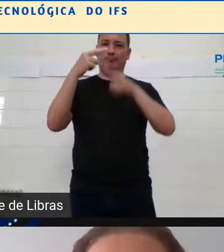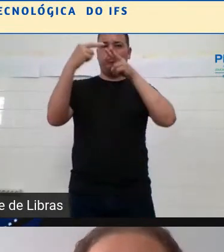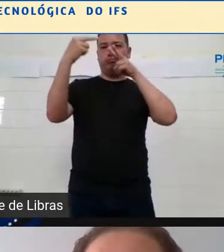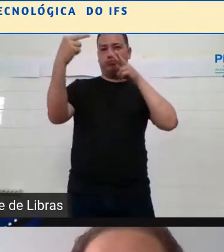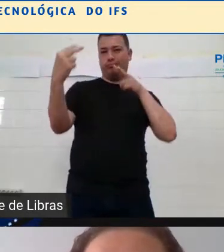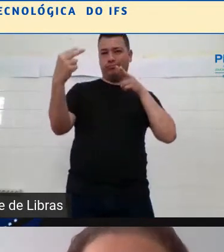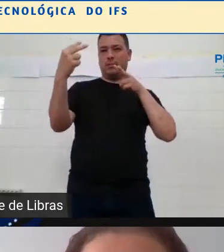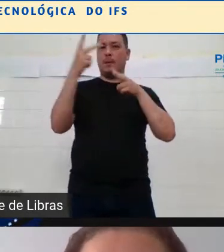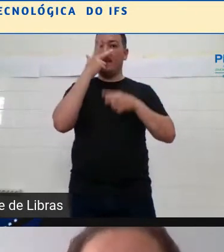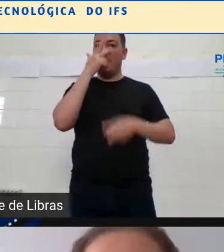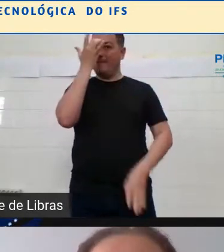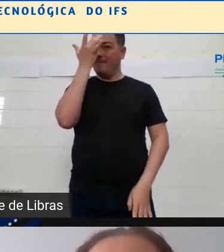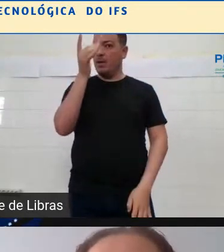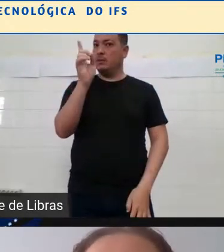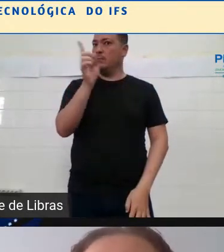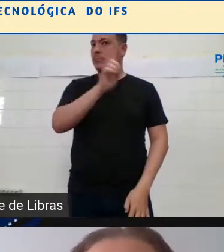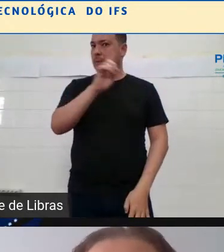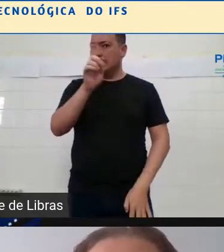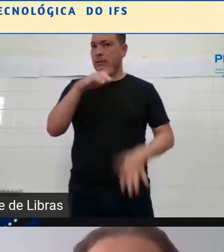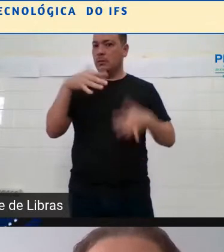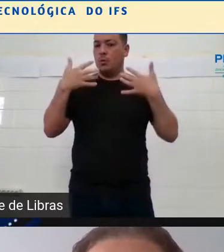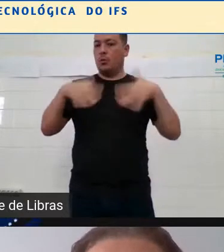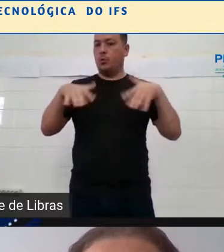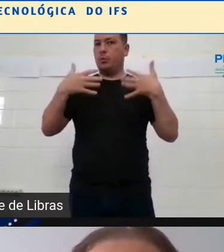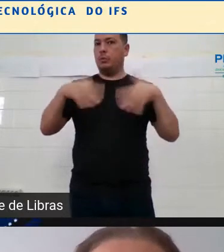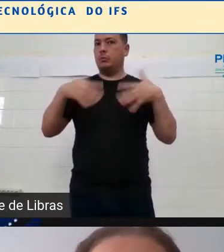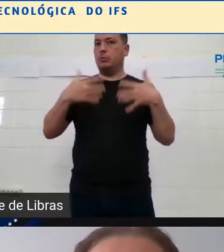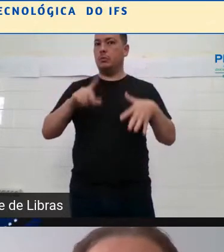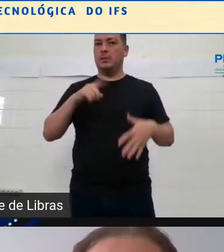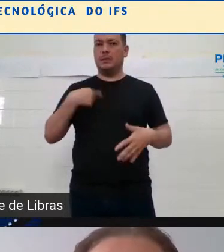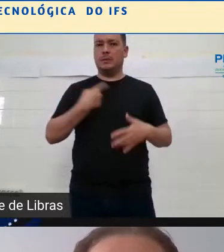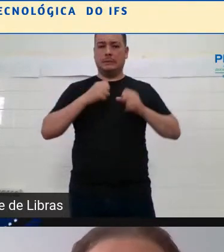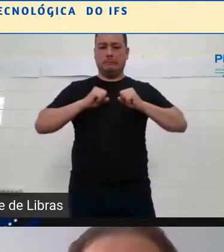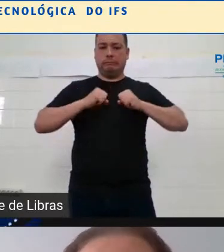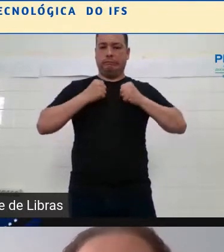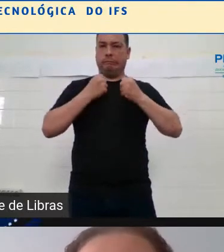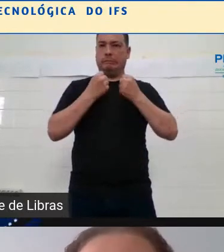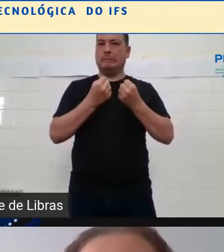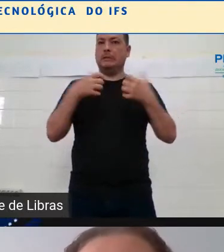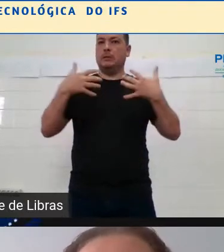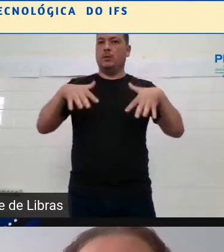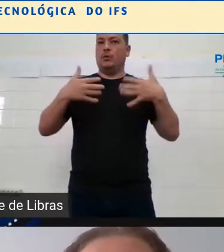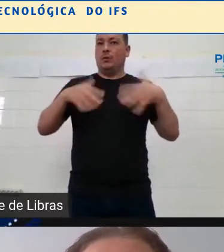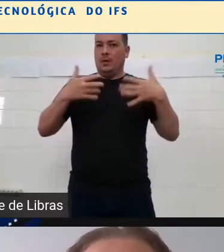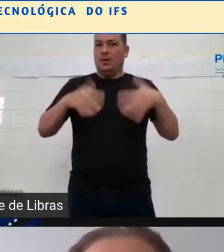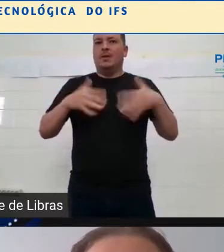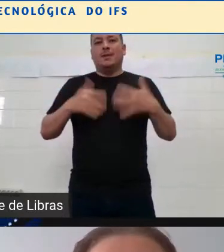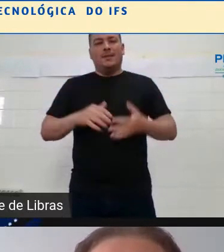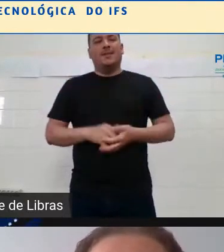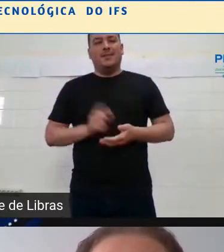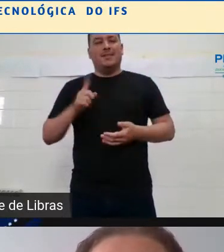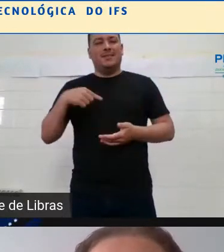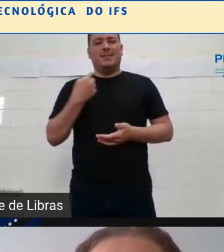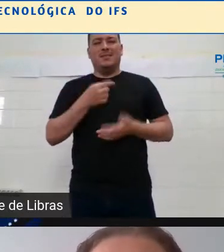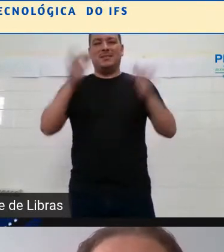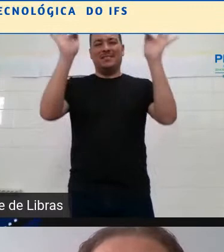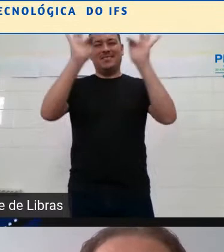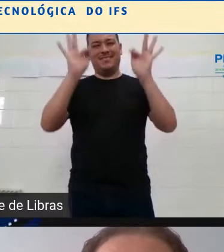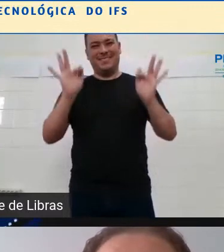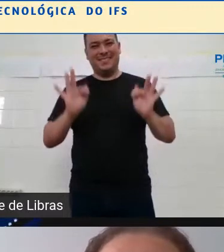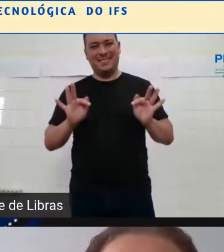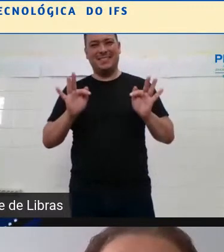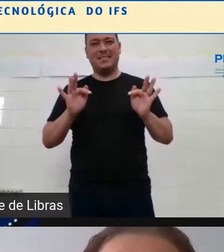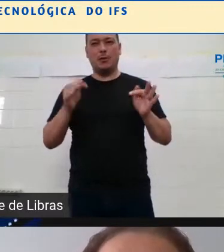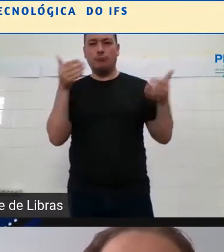mais fácil, não é, está assim nos exigindo, né, bastante. E a gente fica assim muito feliz por